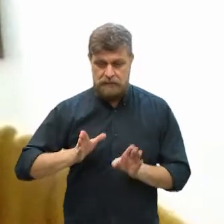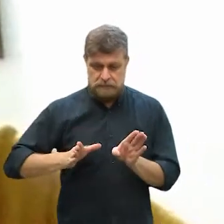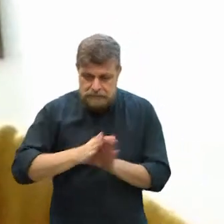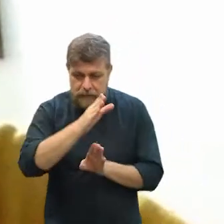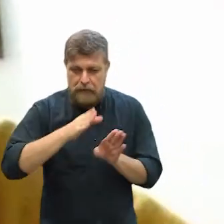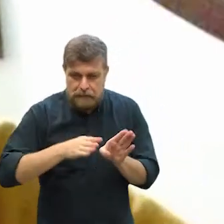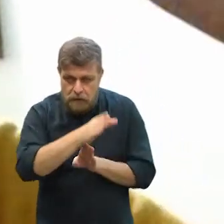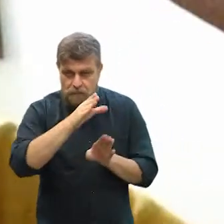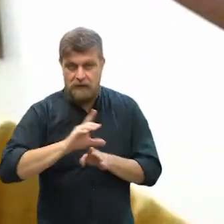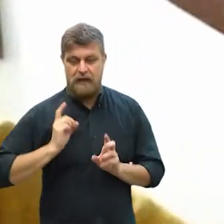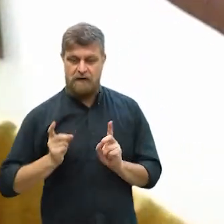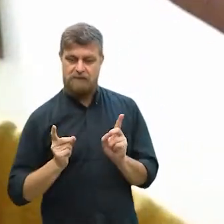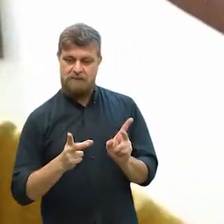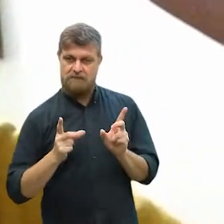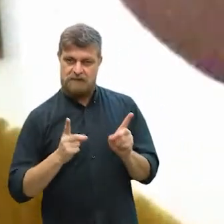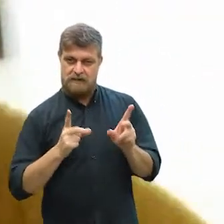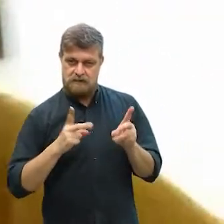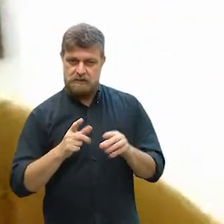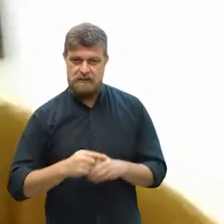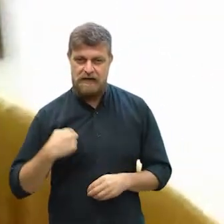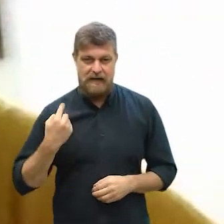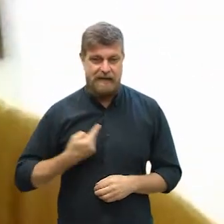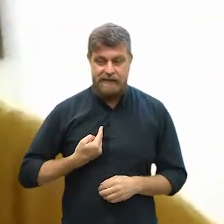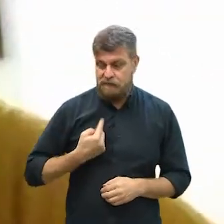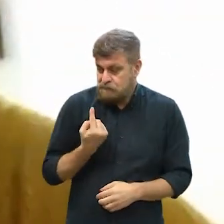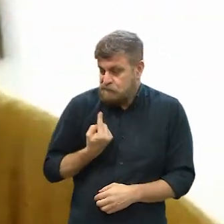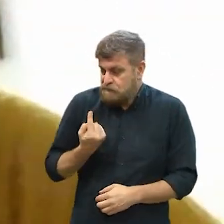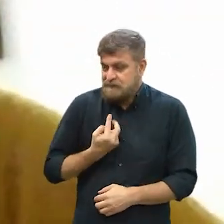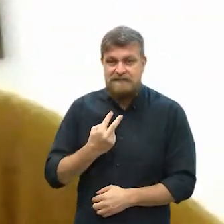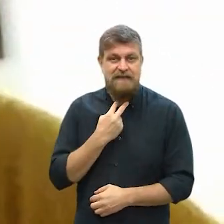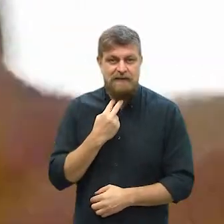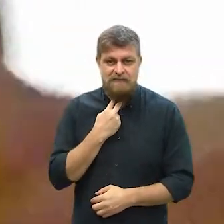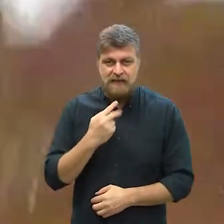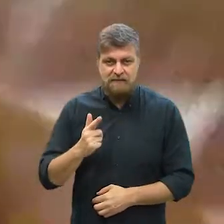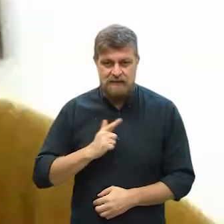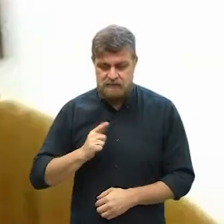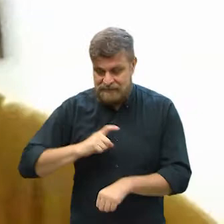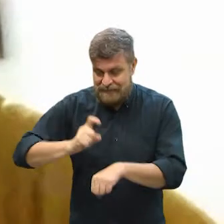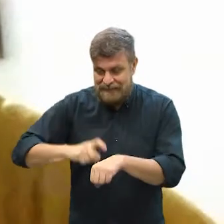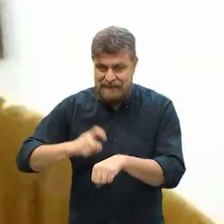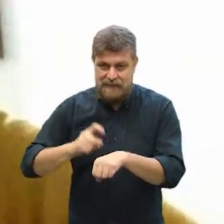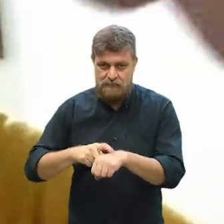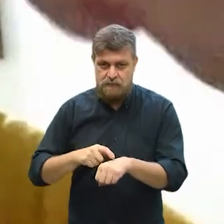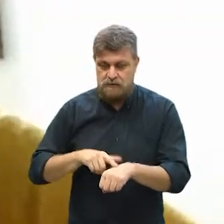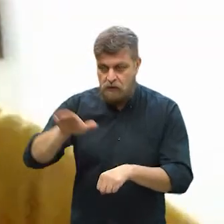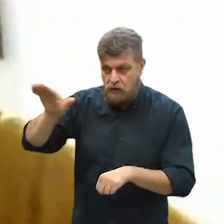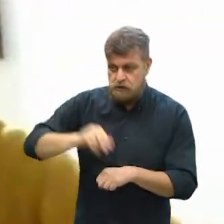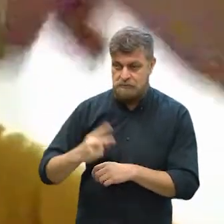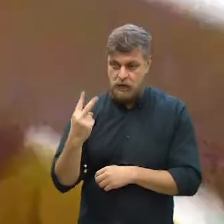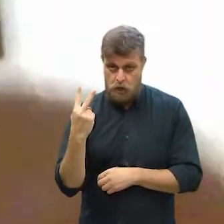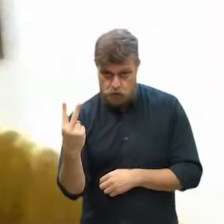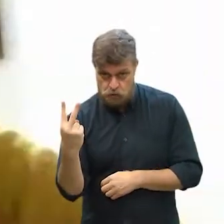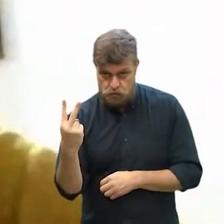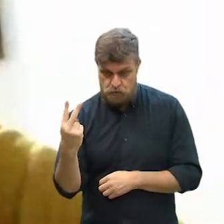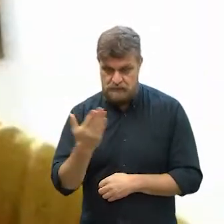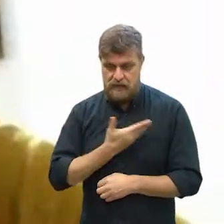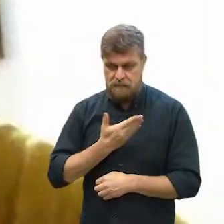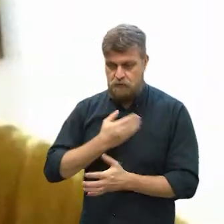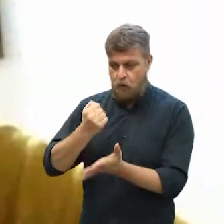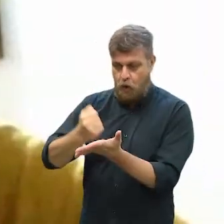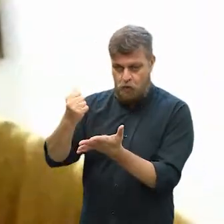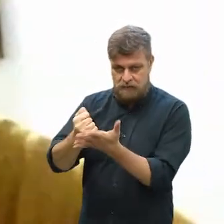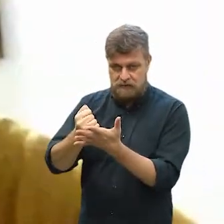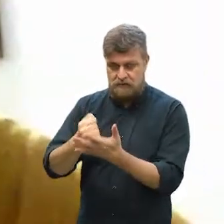consultorias, e nesse processo de consultoria eu já não conseguia entregar sozinha, porque obviamente não existia muito tempo, e trouxe 2 pessoas que eu conhecia do